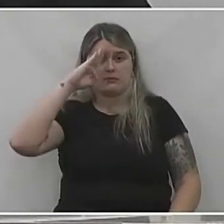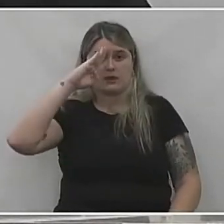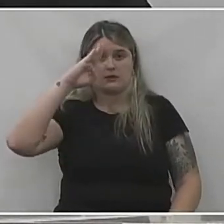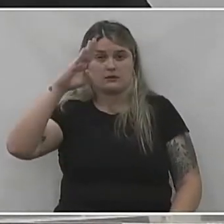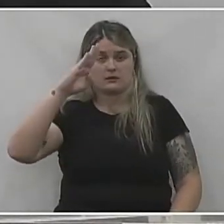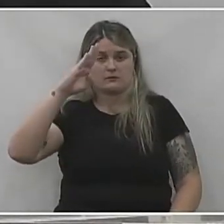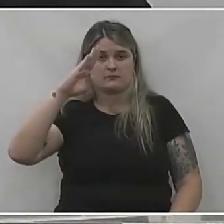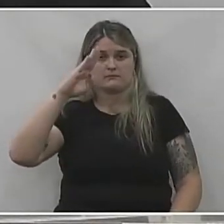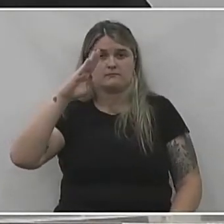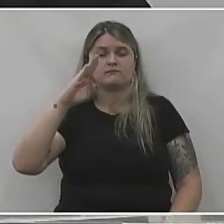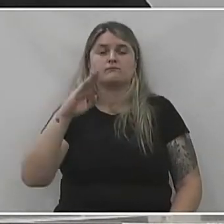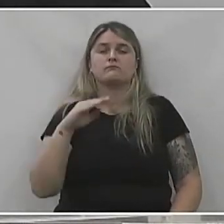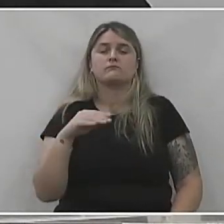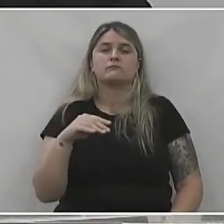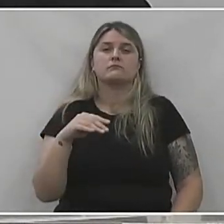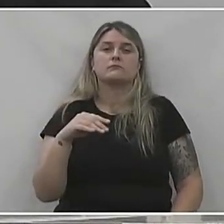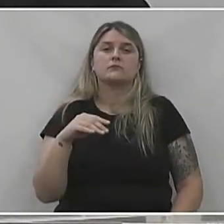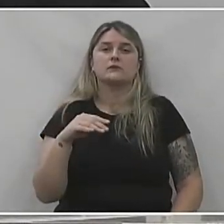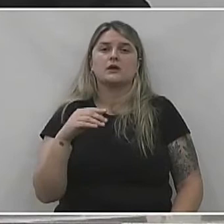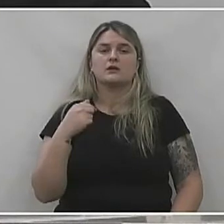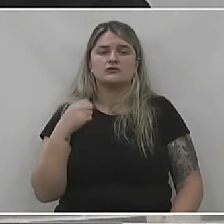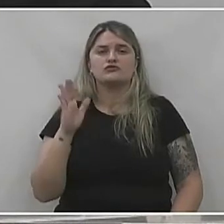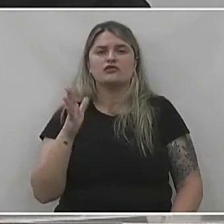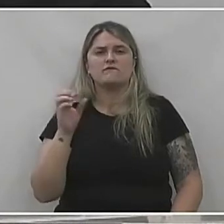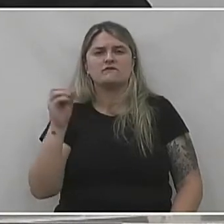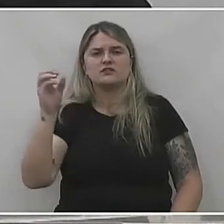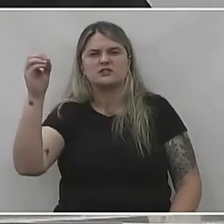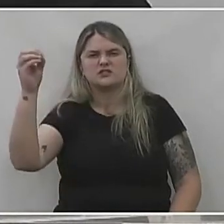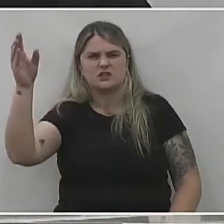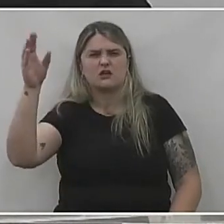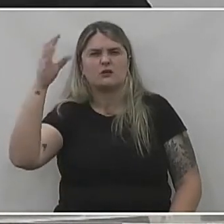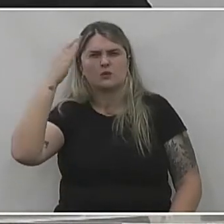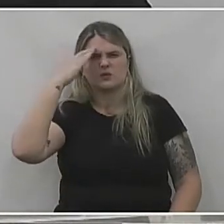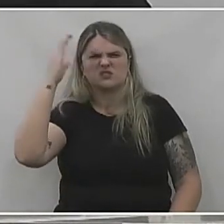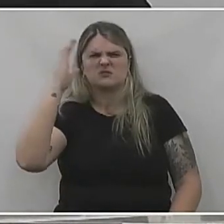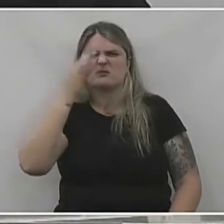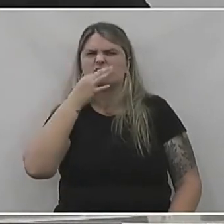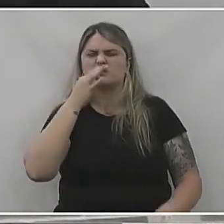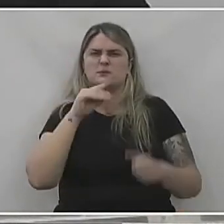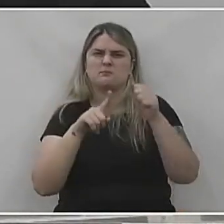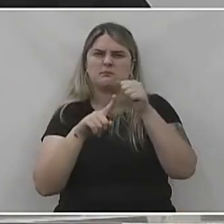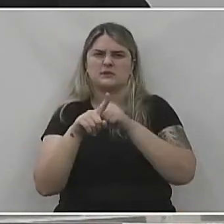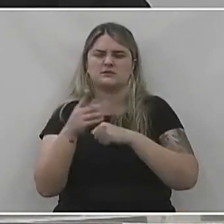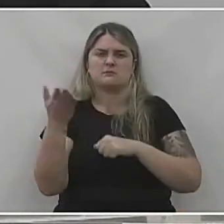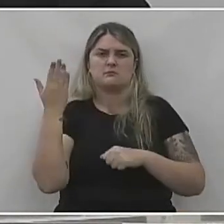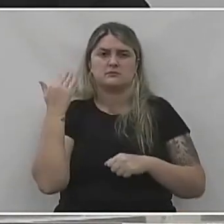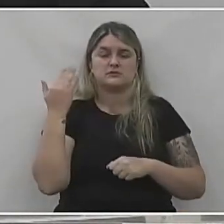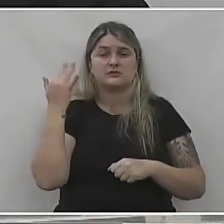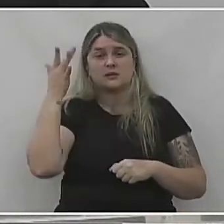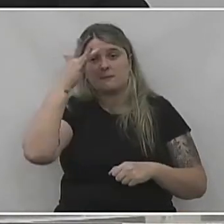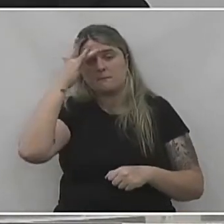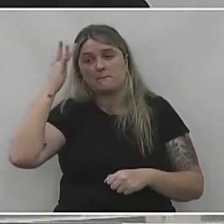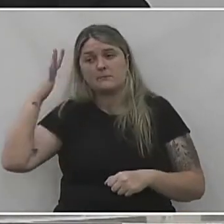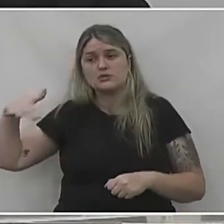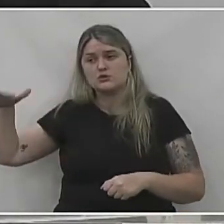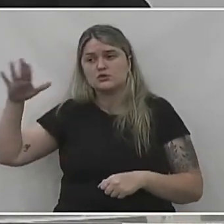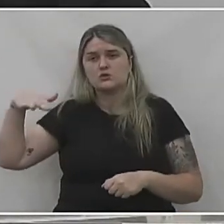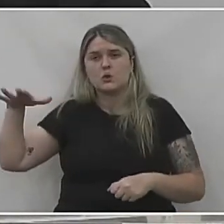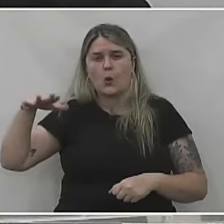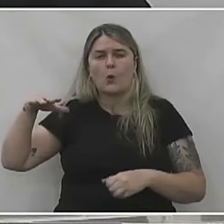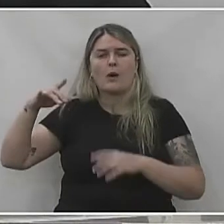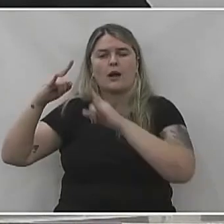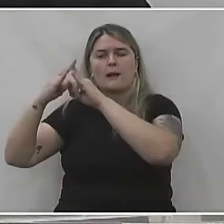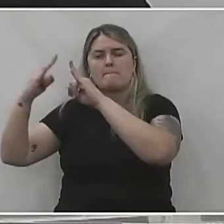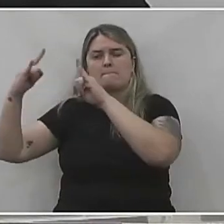eu fui a um bom tempo lá para Curitiba no início do mês passado Se não me engano o pessoal tava lá